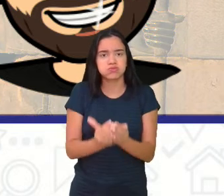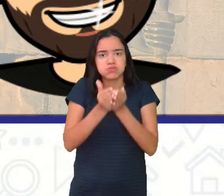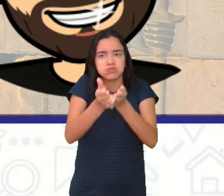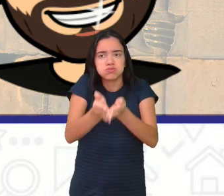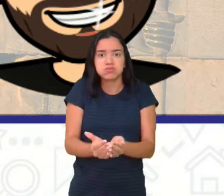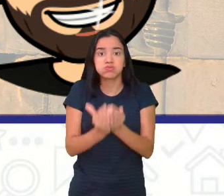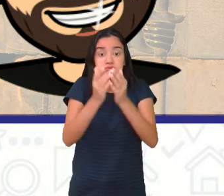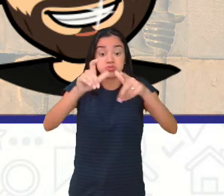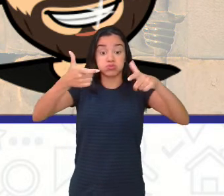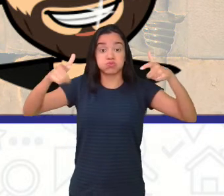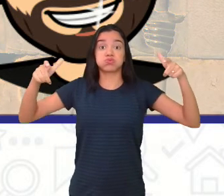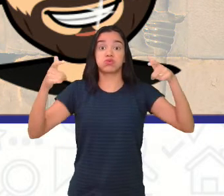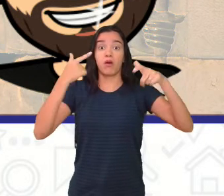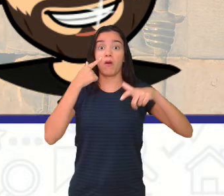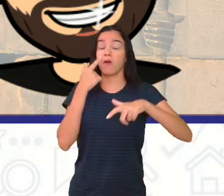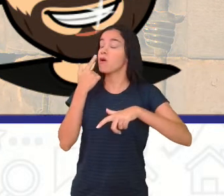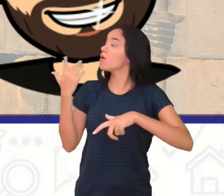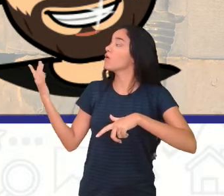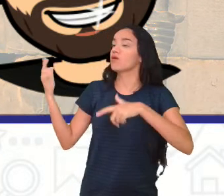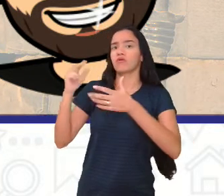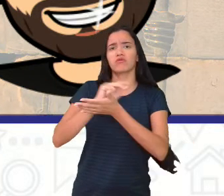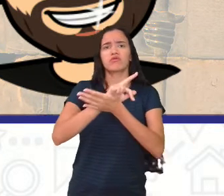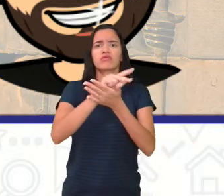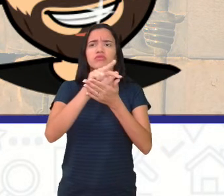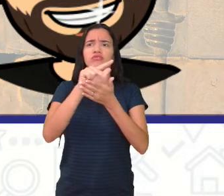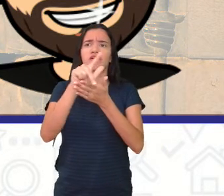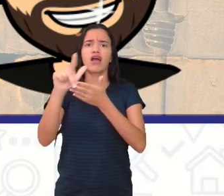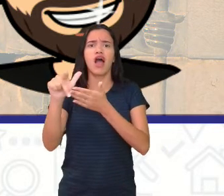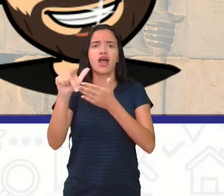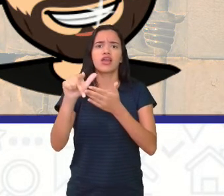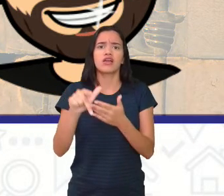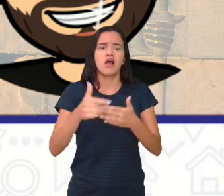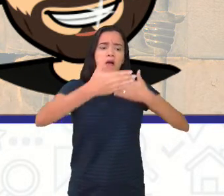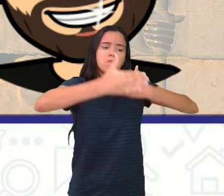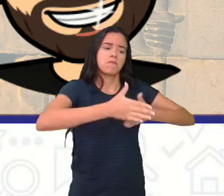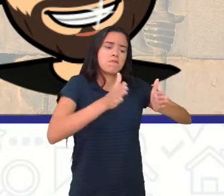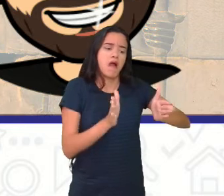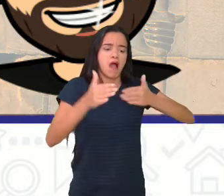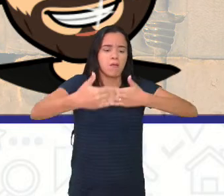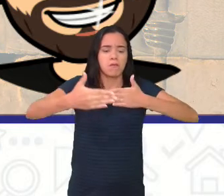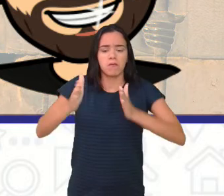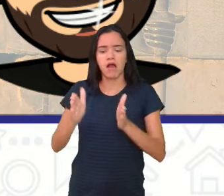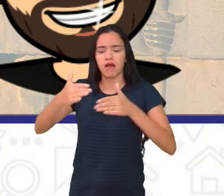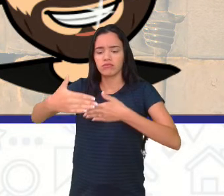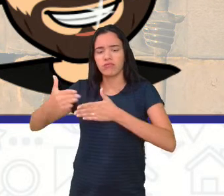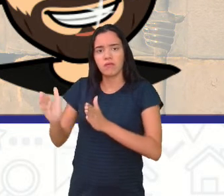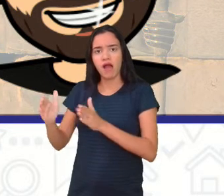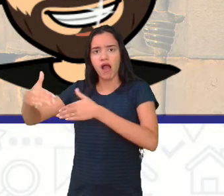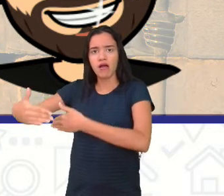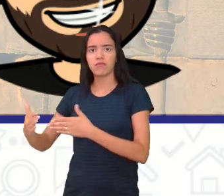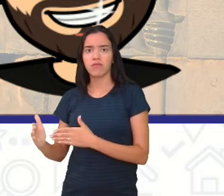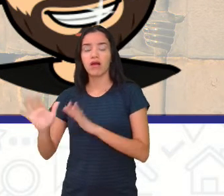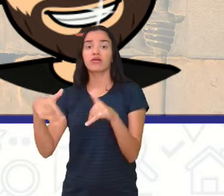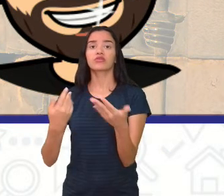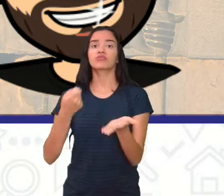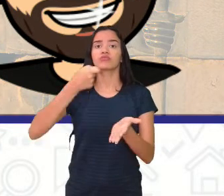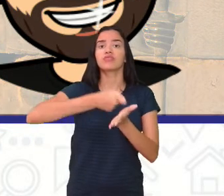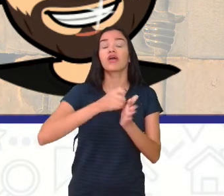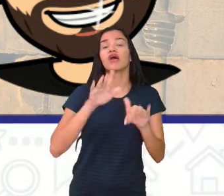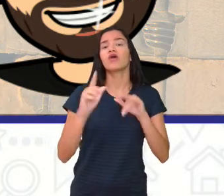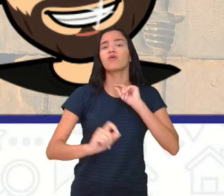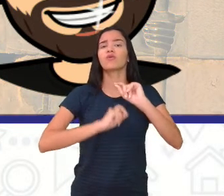navio bem grande aí, ó, com vários caixotes grandes ali de ferro, né? Esses caixotes são chamados